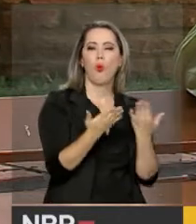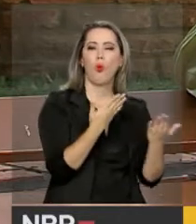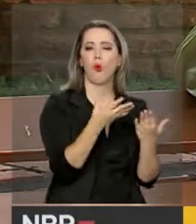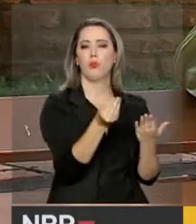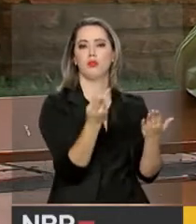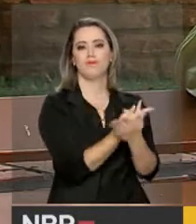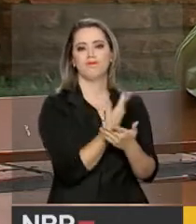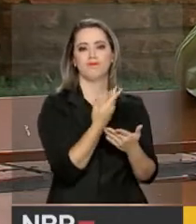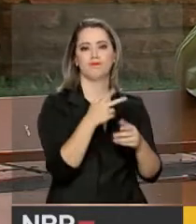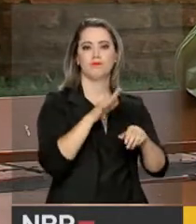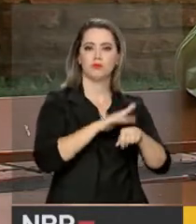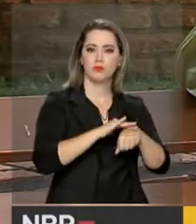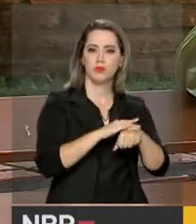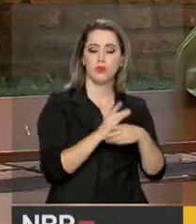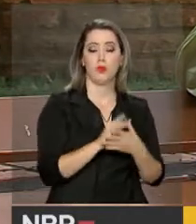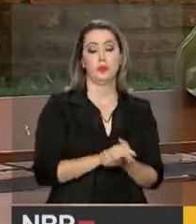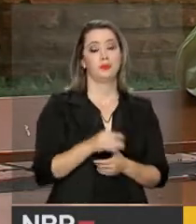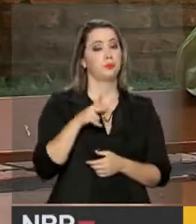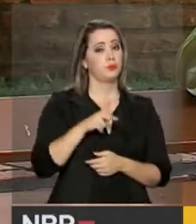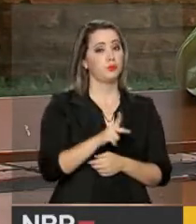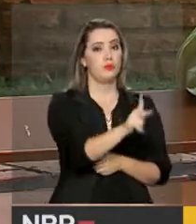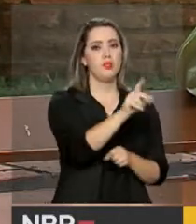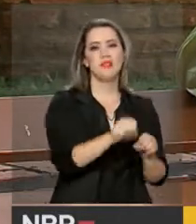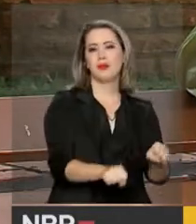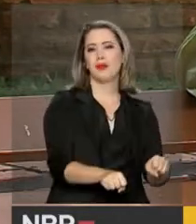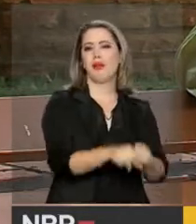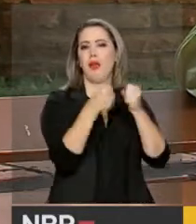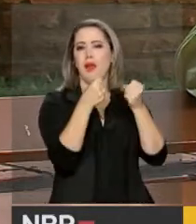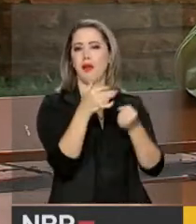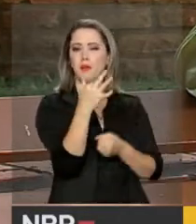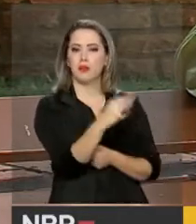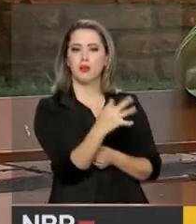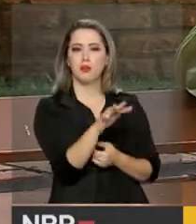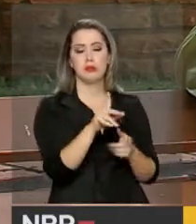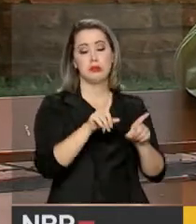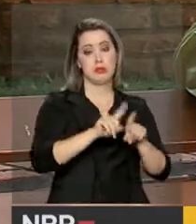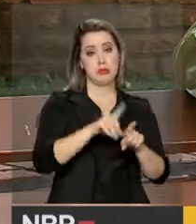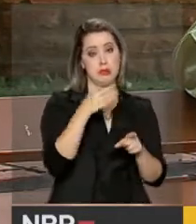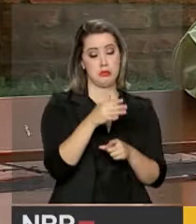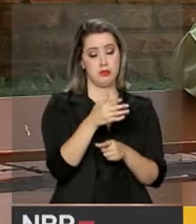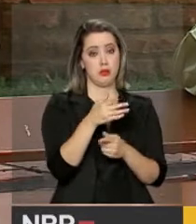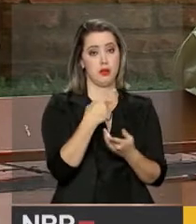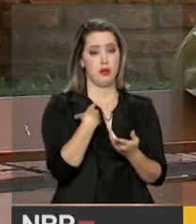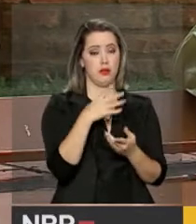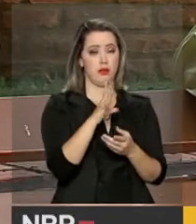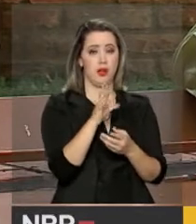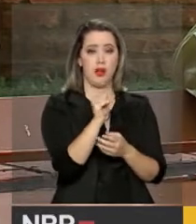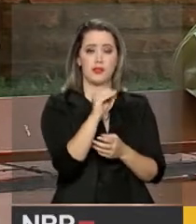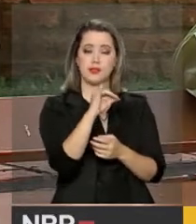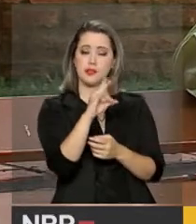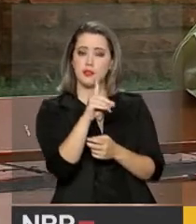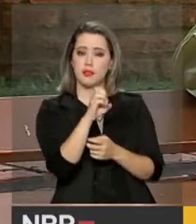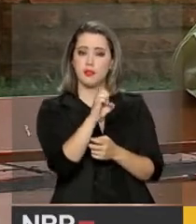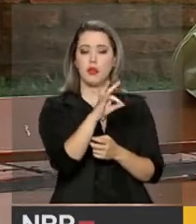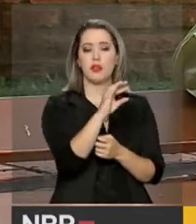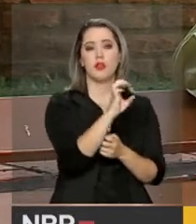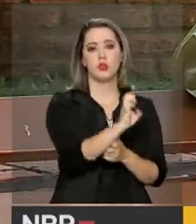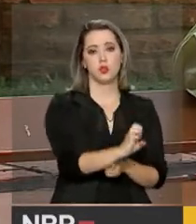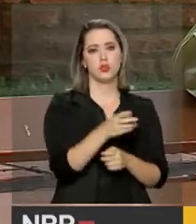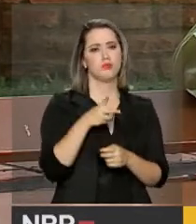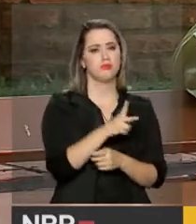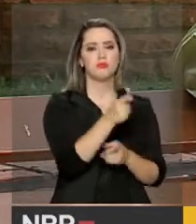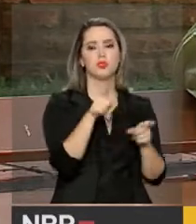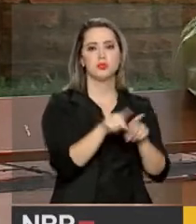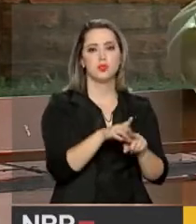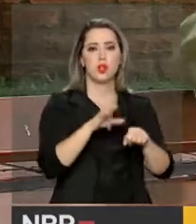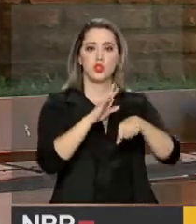lesões acabam ficando sempre em primeiro lugar, mas se a gente tirar as lesões, que são esses acidentes típicos, as doenças, nós temos os dois principais, que